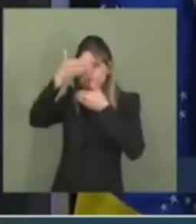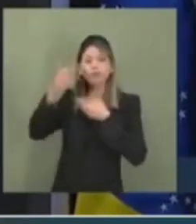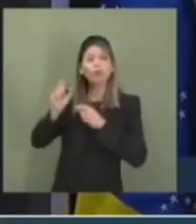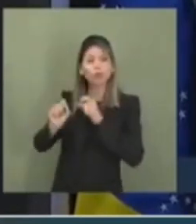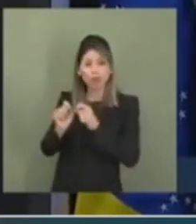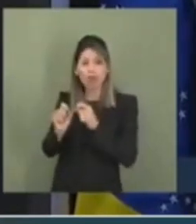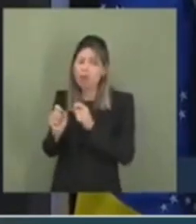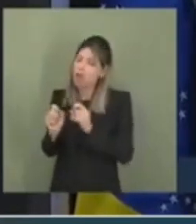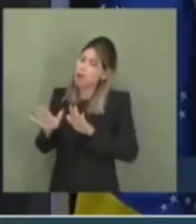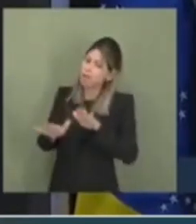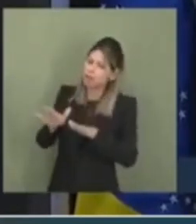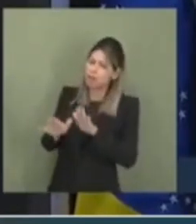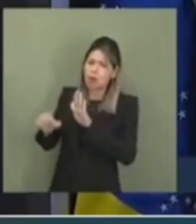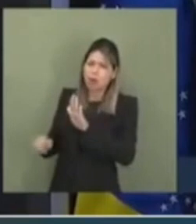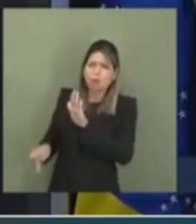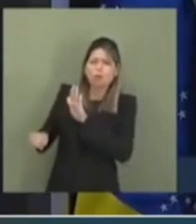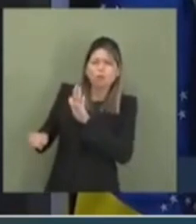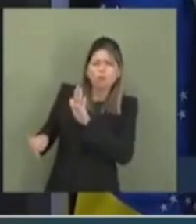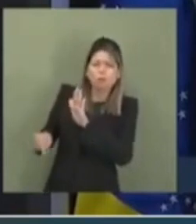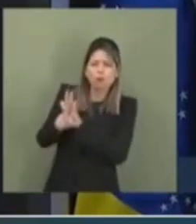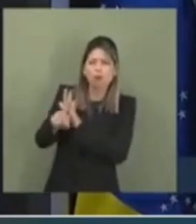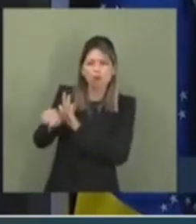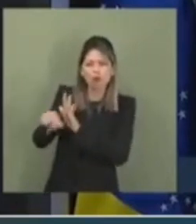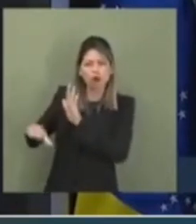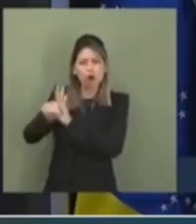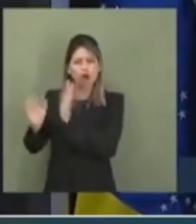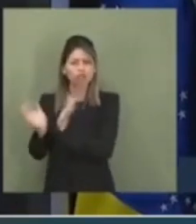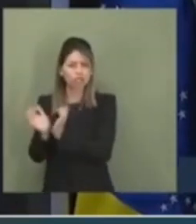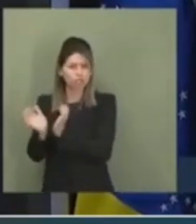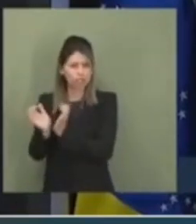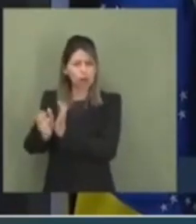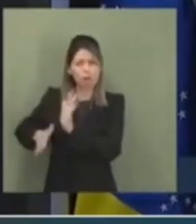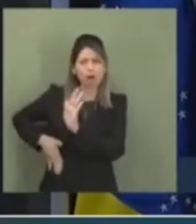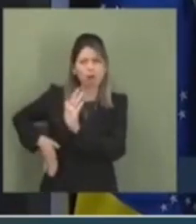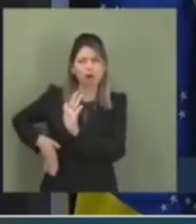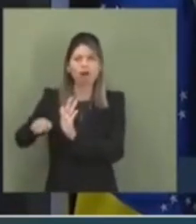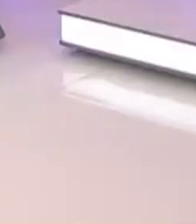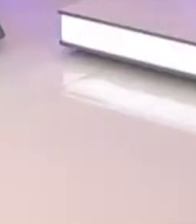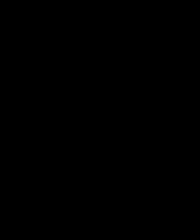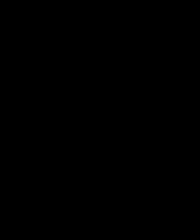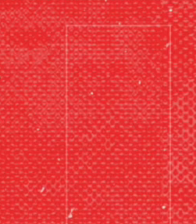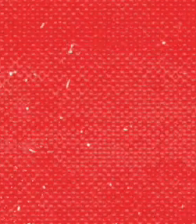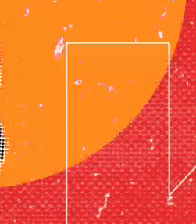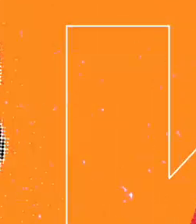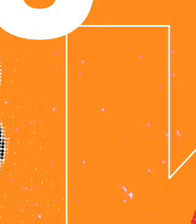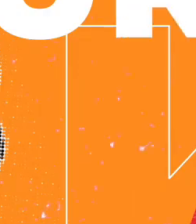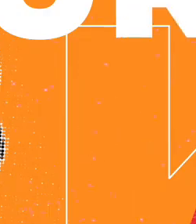a gente ter esse cidadão ainda no Senado da República, quando deveria estar na lata do lixo da história.